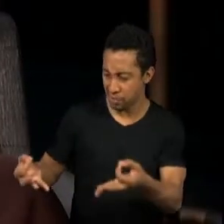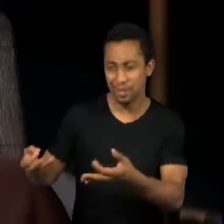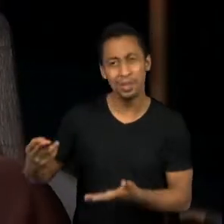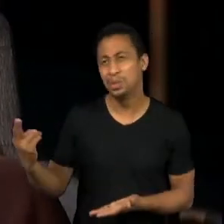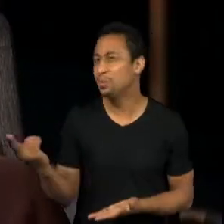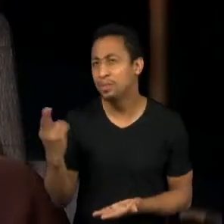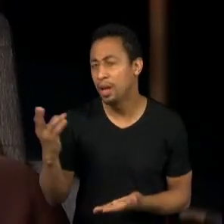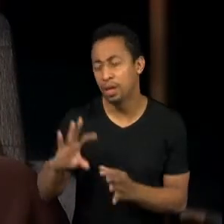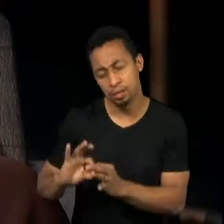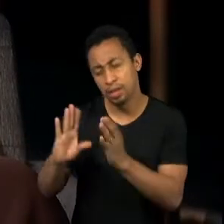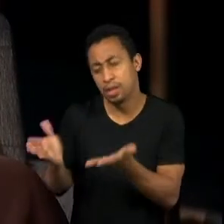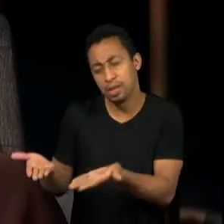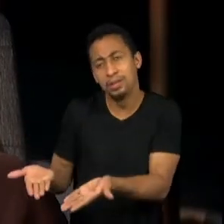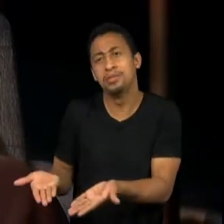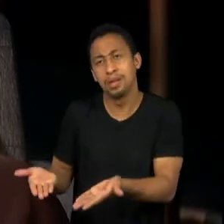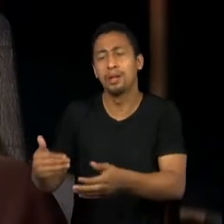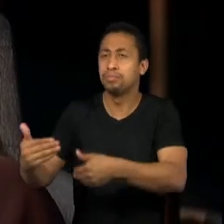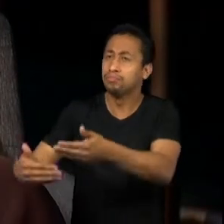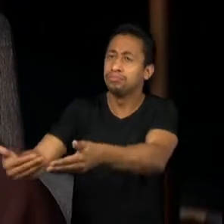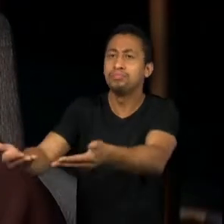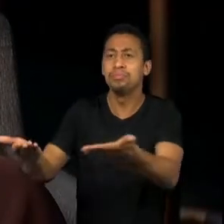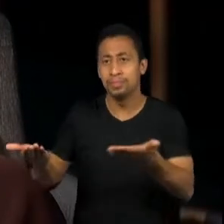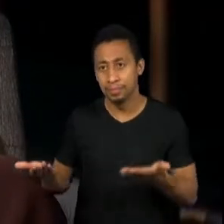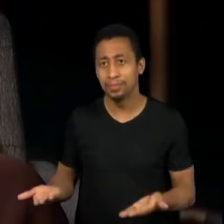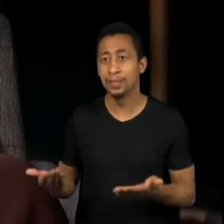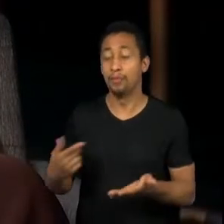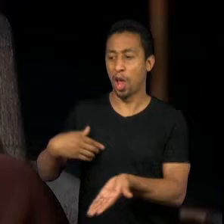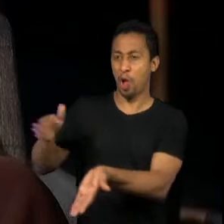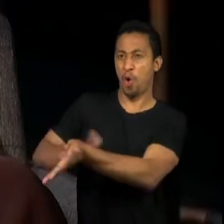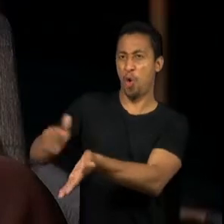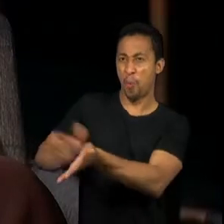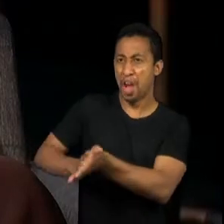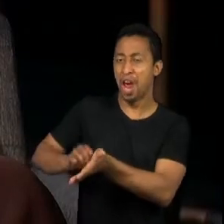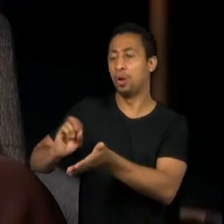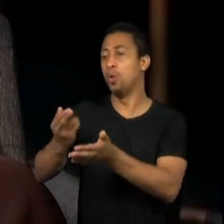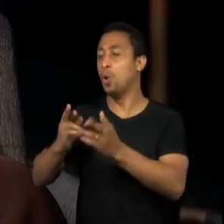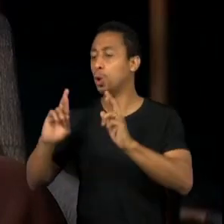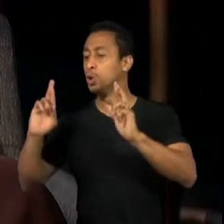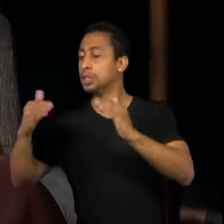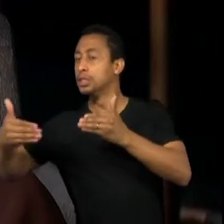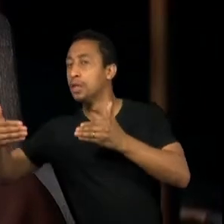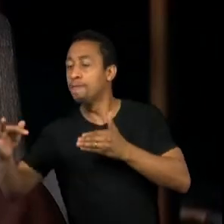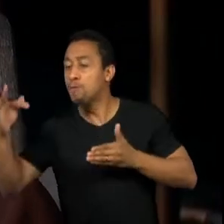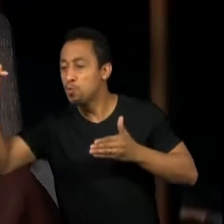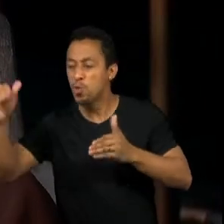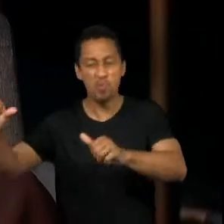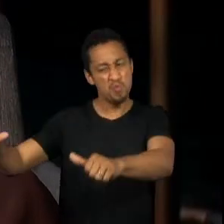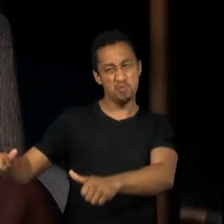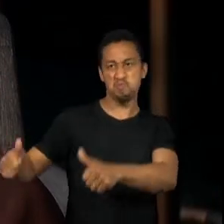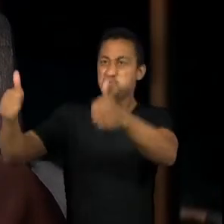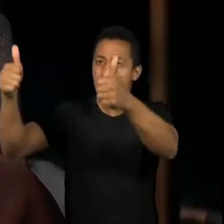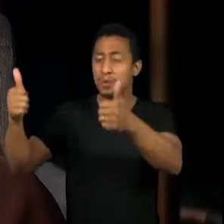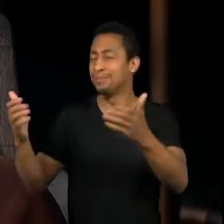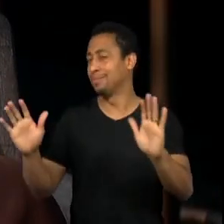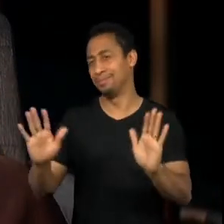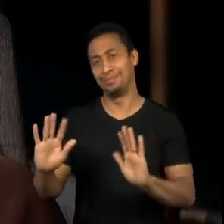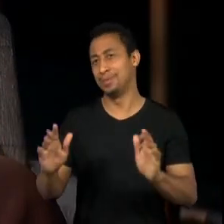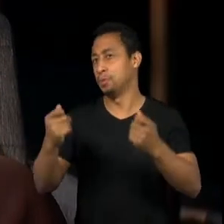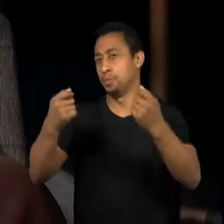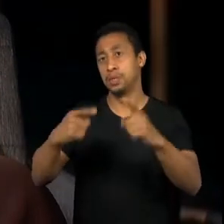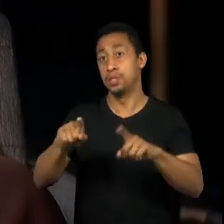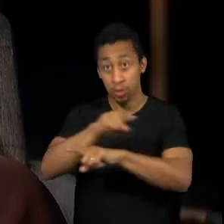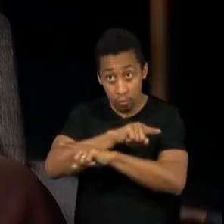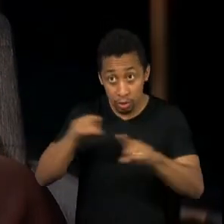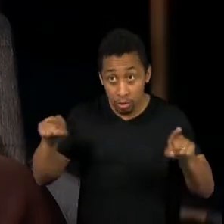acontecer tá ligado veja acontecer Não fica cobrando ou criando expectativa sobre elas que eu cortei momento que você bota um ser humano no mundo